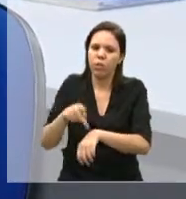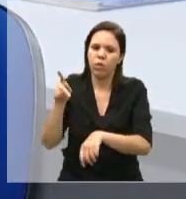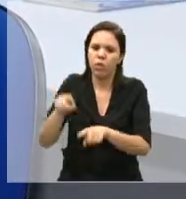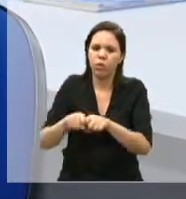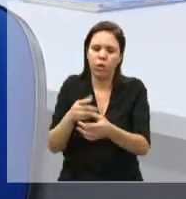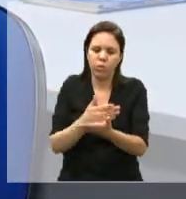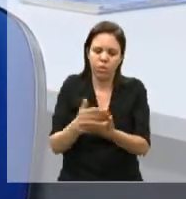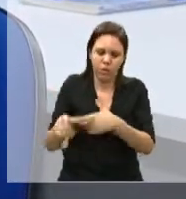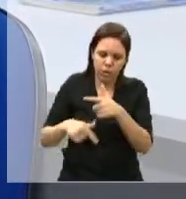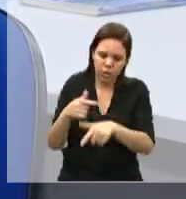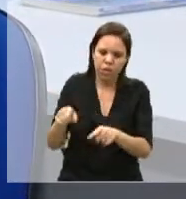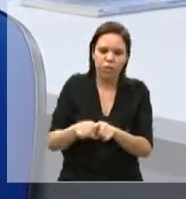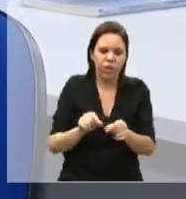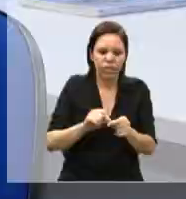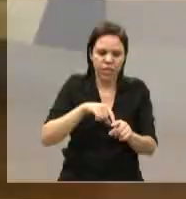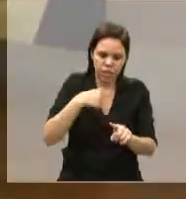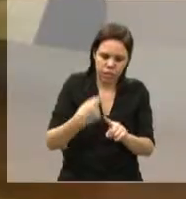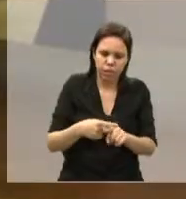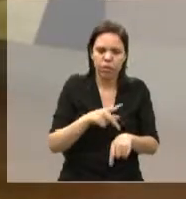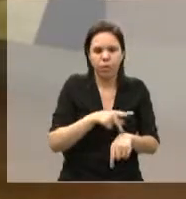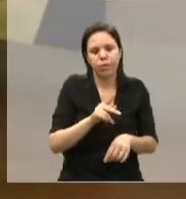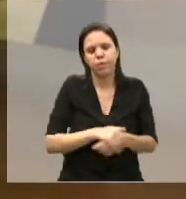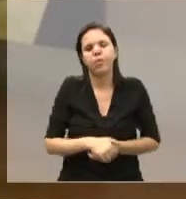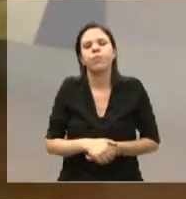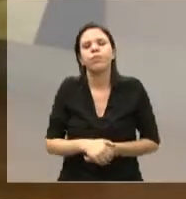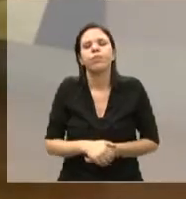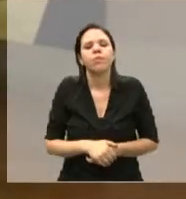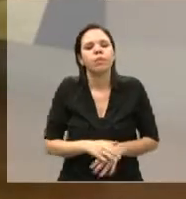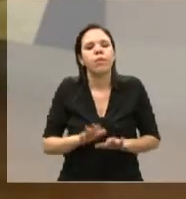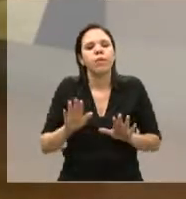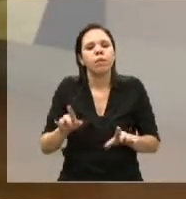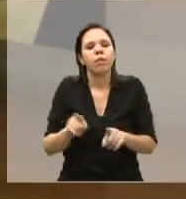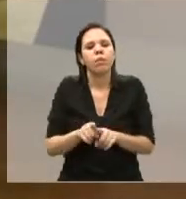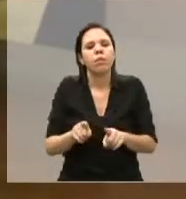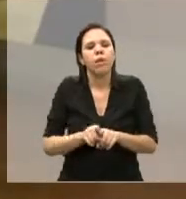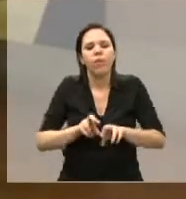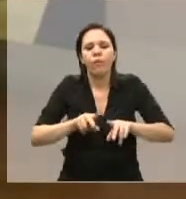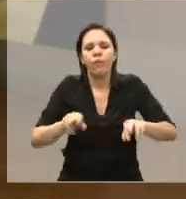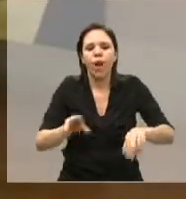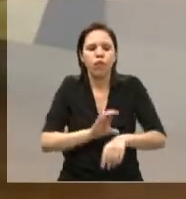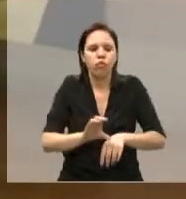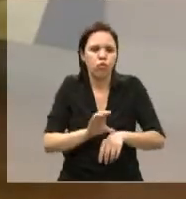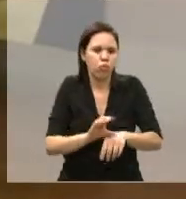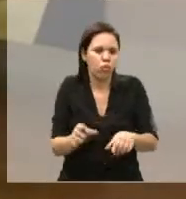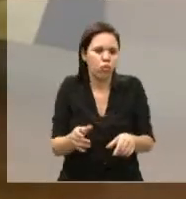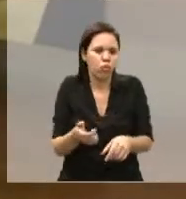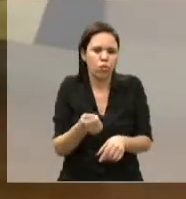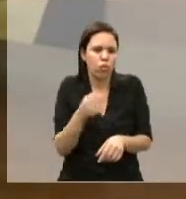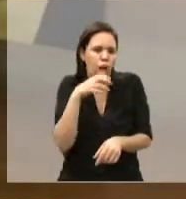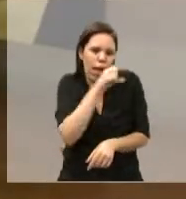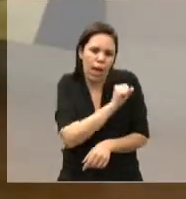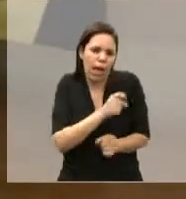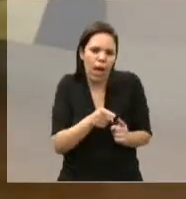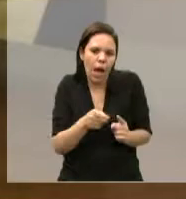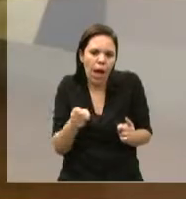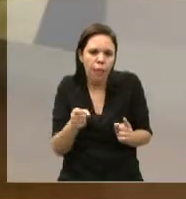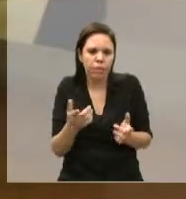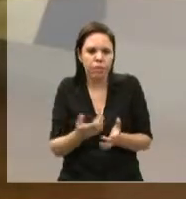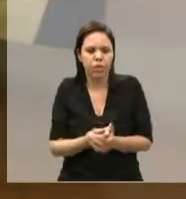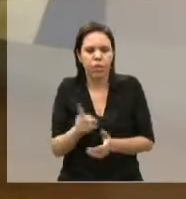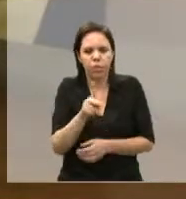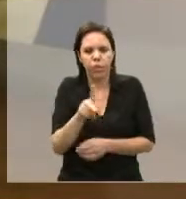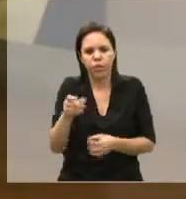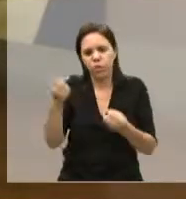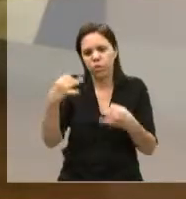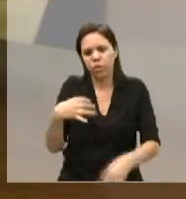trabalhar e fazendo uma pós-graduação depois. Agora, fora isso, também tem aqueles cursos menores, né? Mais rápidos, né? O professor